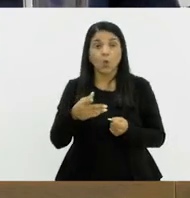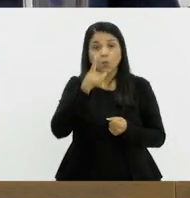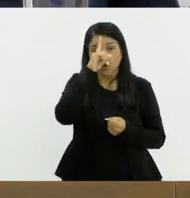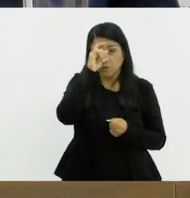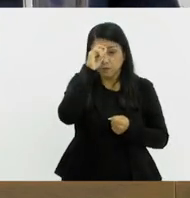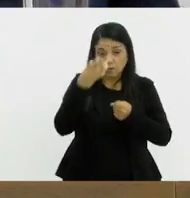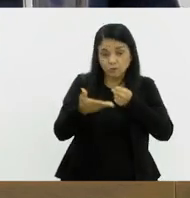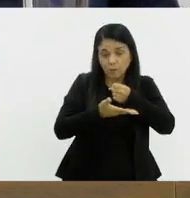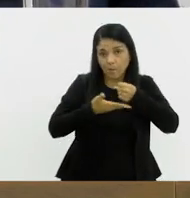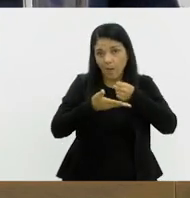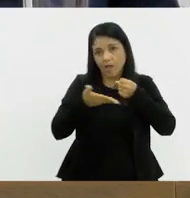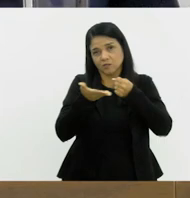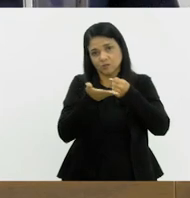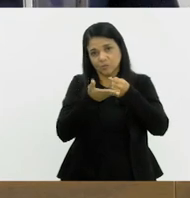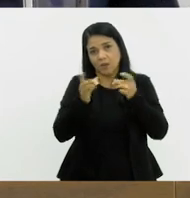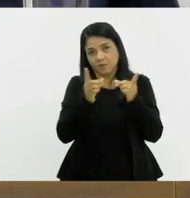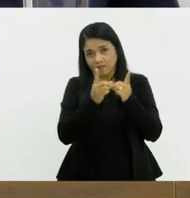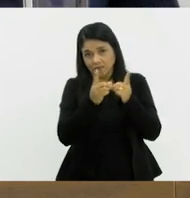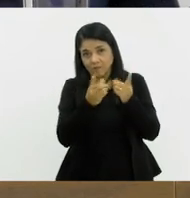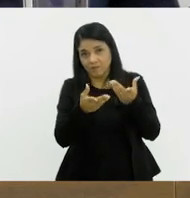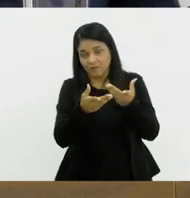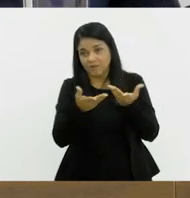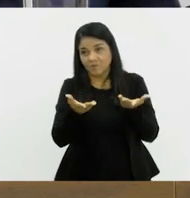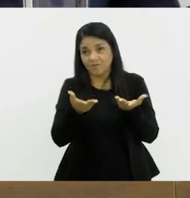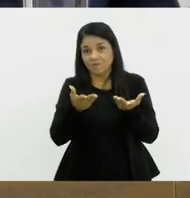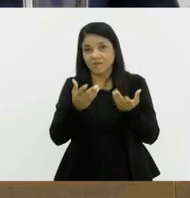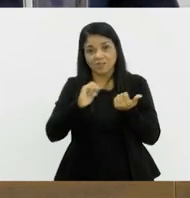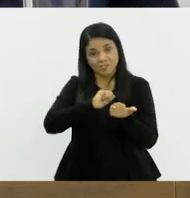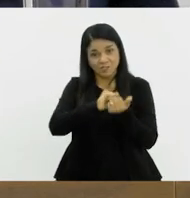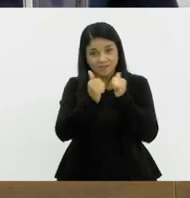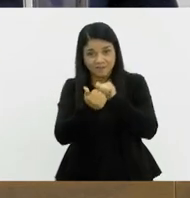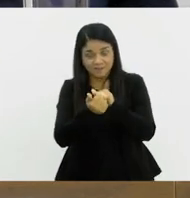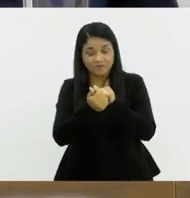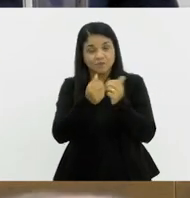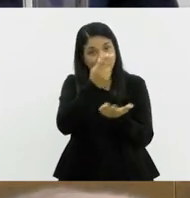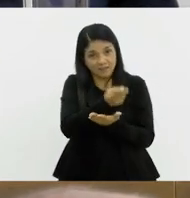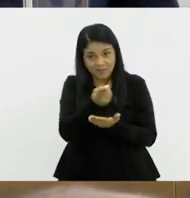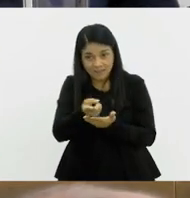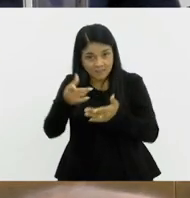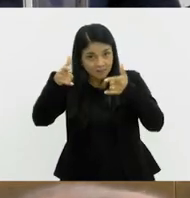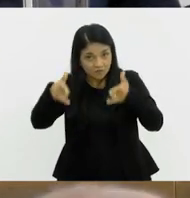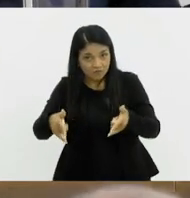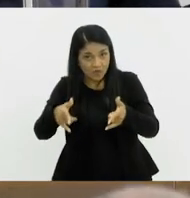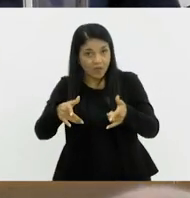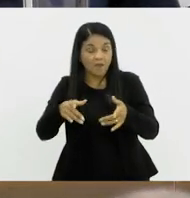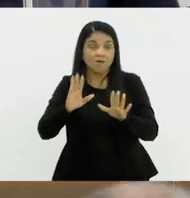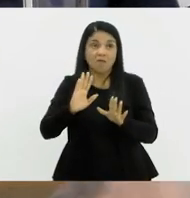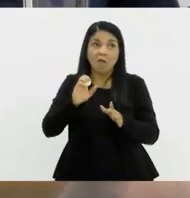Mas já atende situações, né? Com instalações para internações. São as celas,